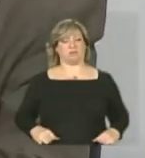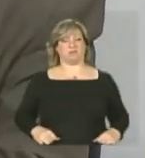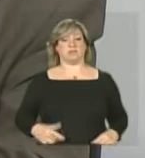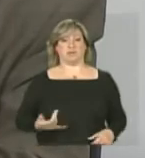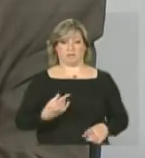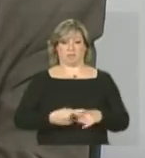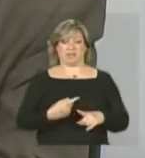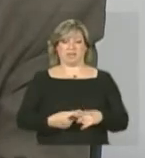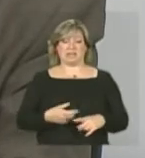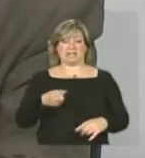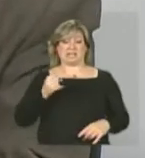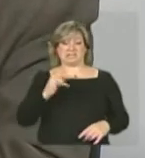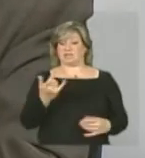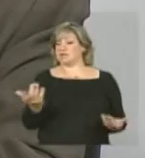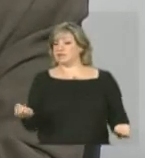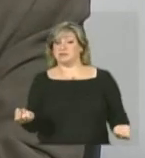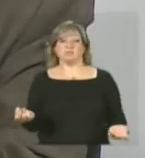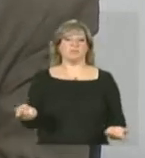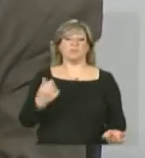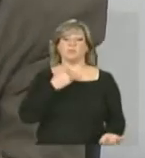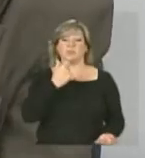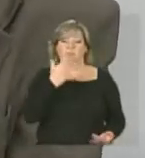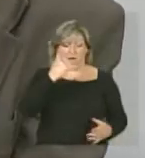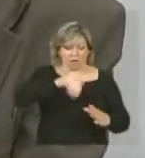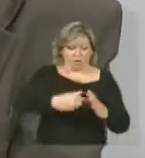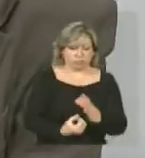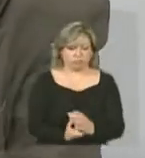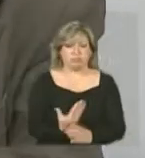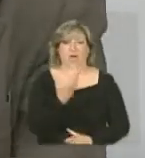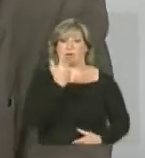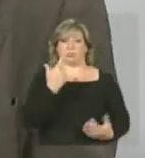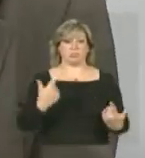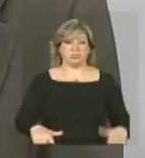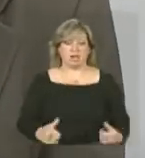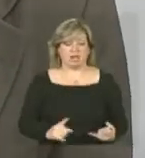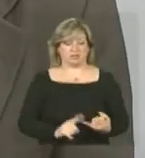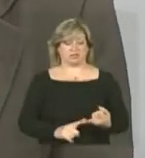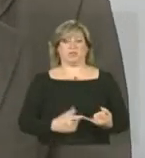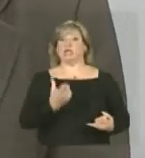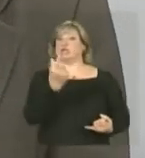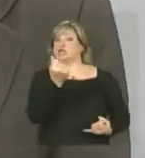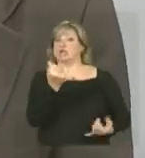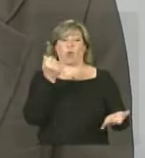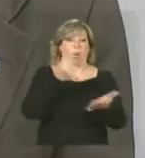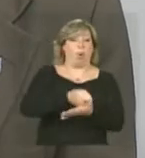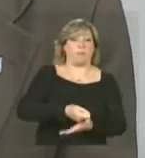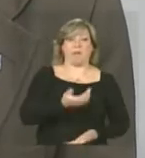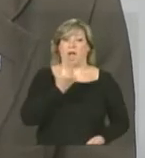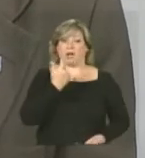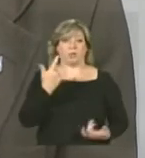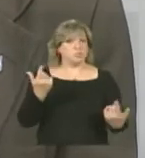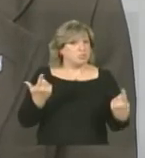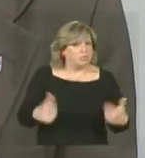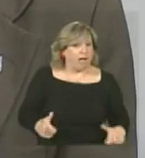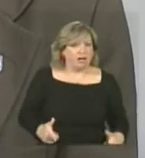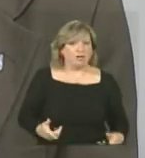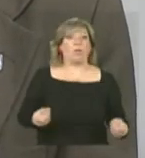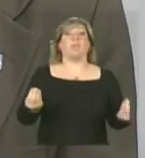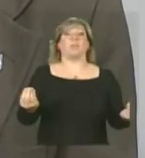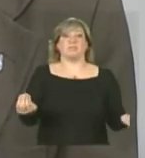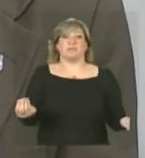acesso à alimentação, você não tem meios para produzir alimento ou recursos para adquirir alimentos, né? Numa